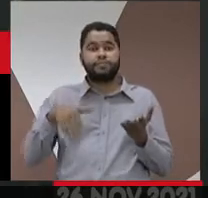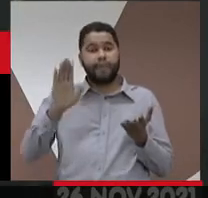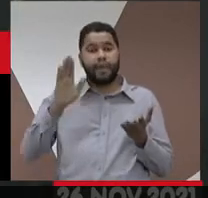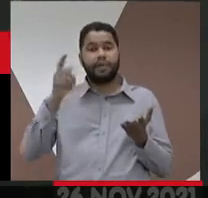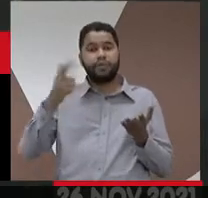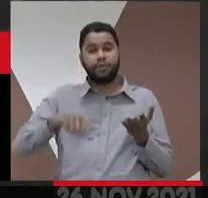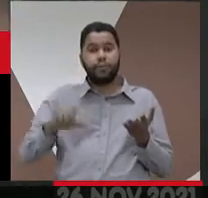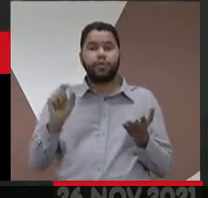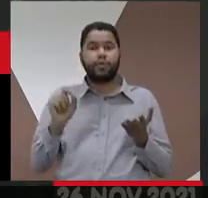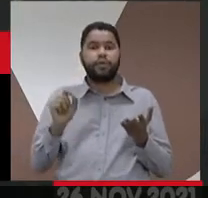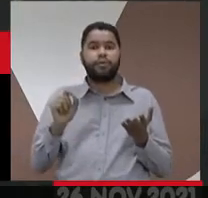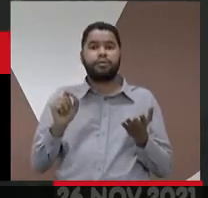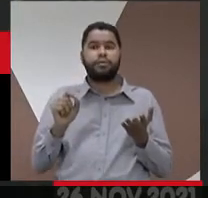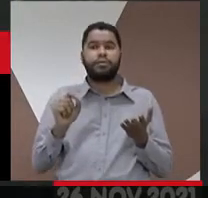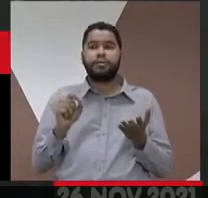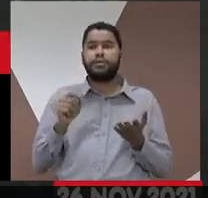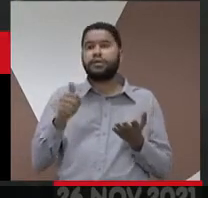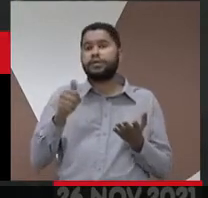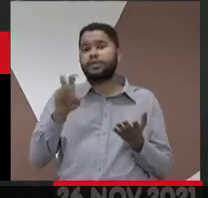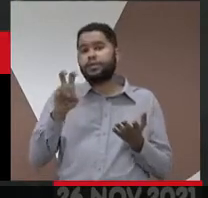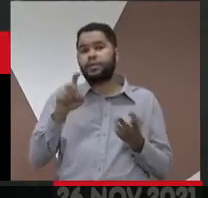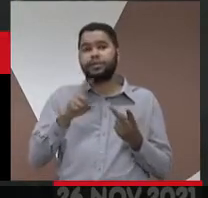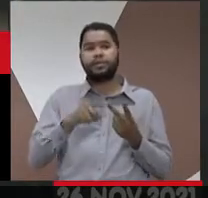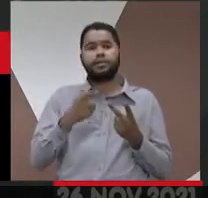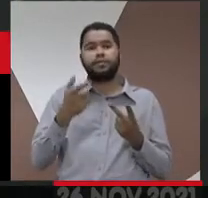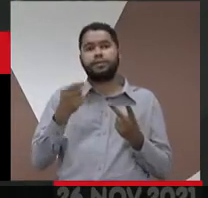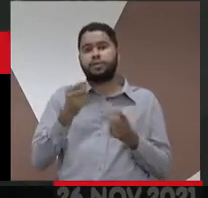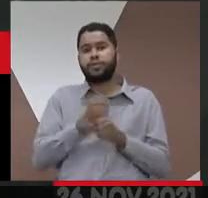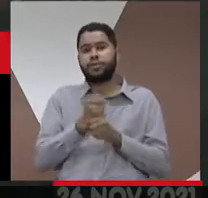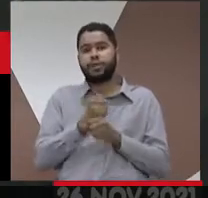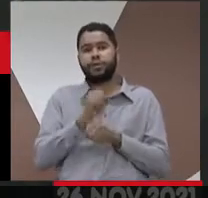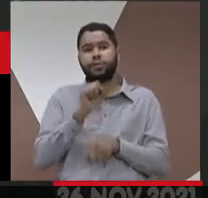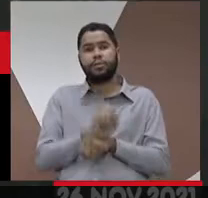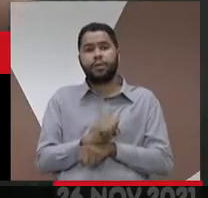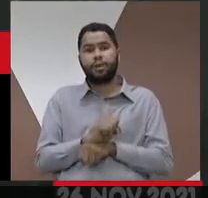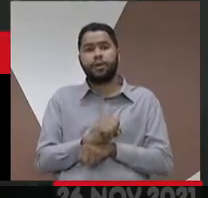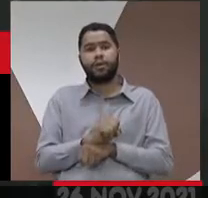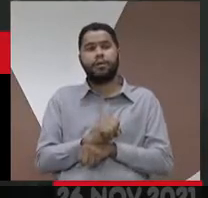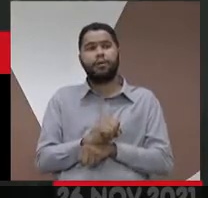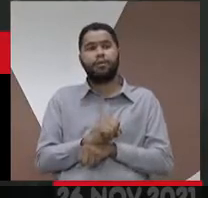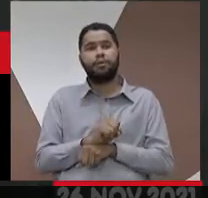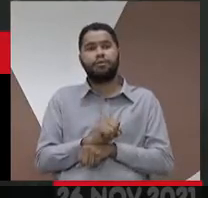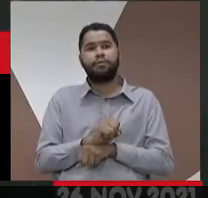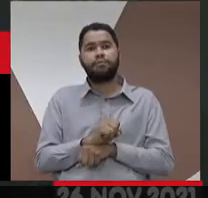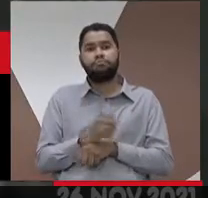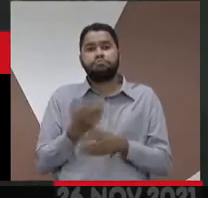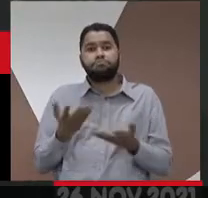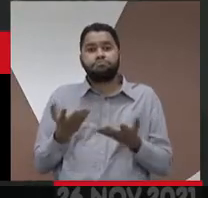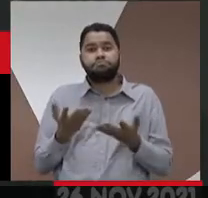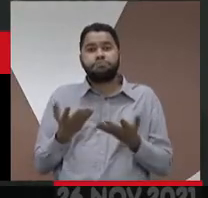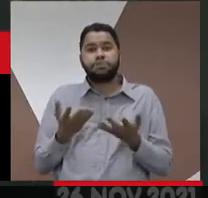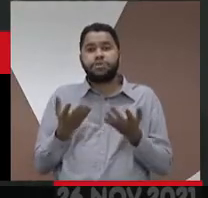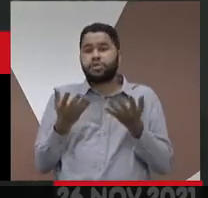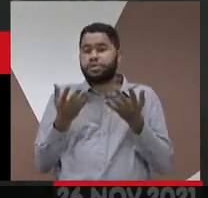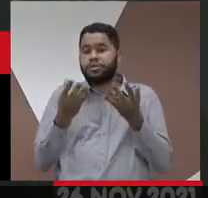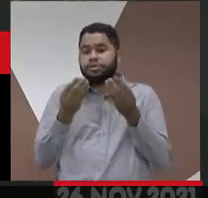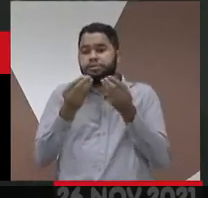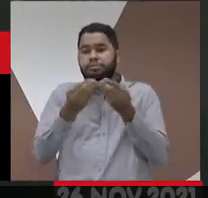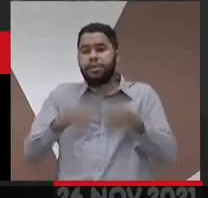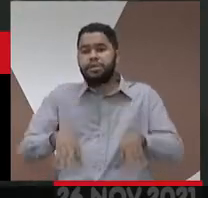elefante branco que vai ficar 15, 20 anos paralisado com obras que não vão terminar nunca. Desperdício de dinheiro